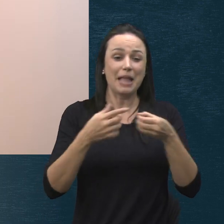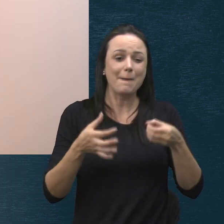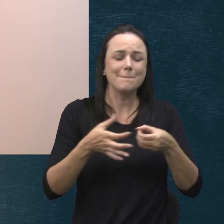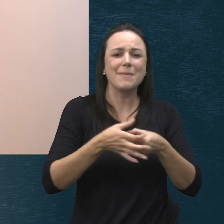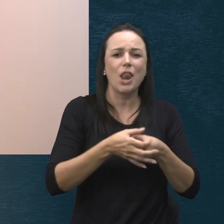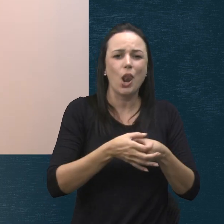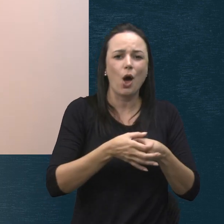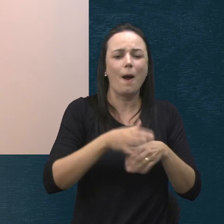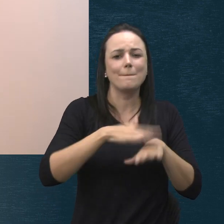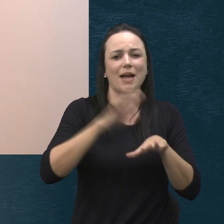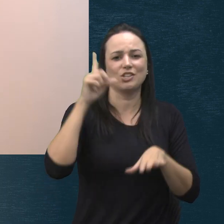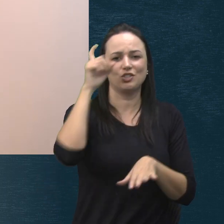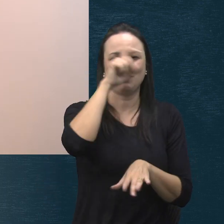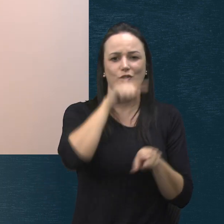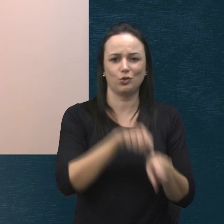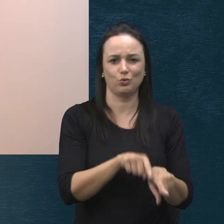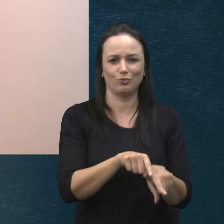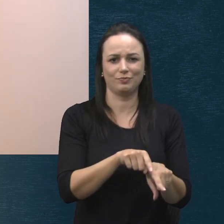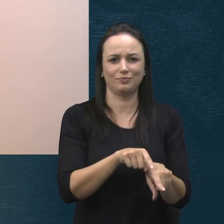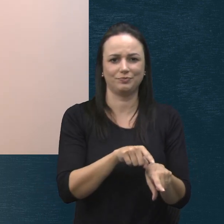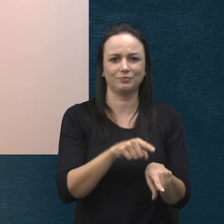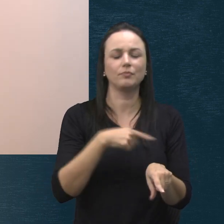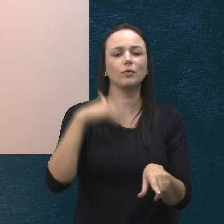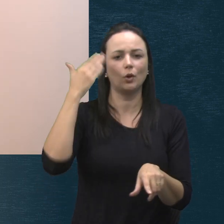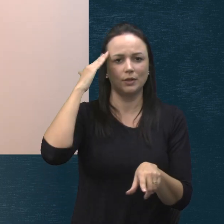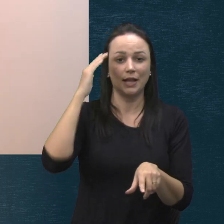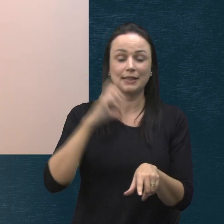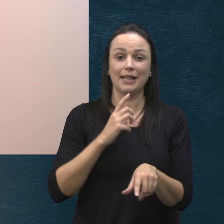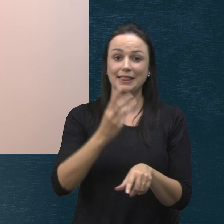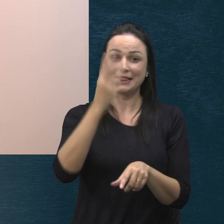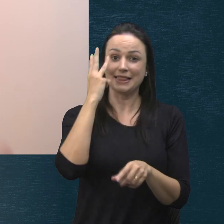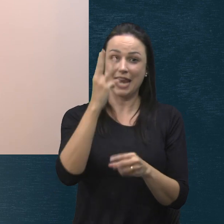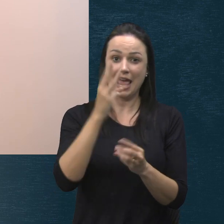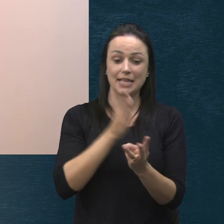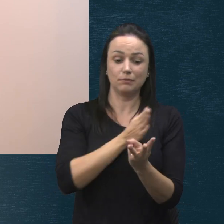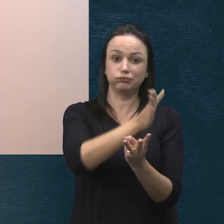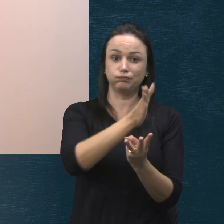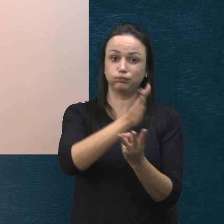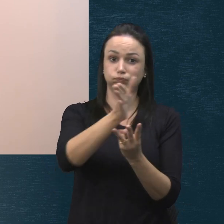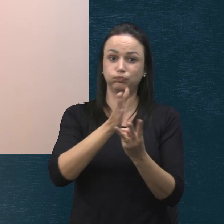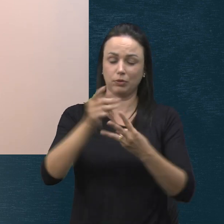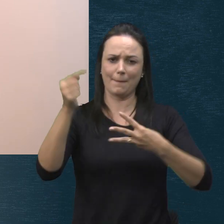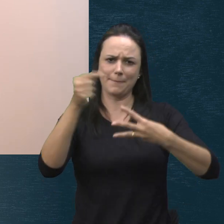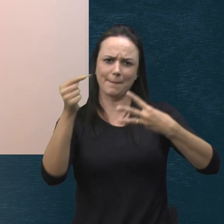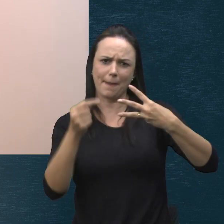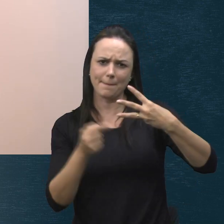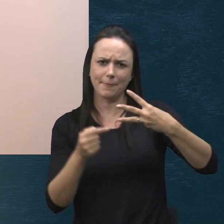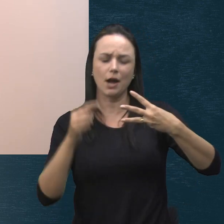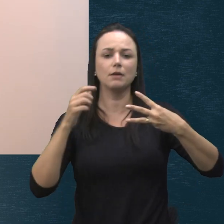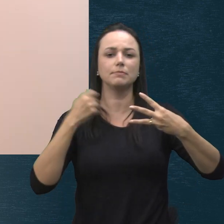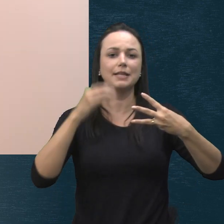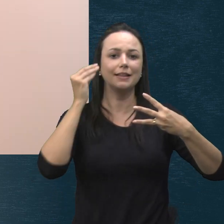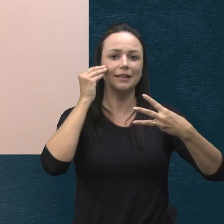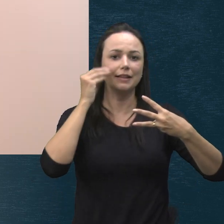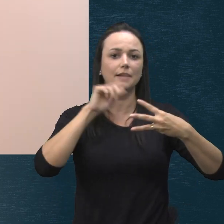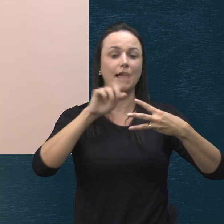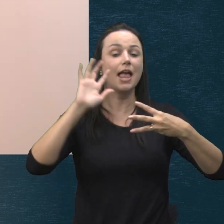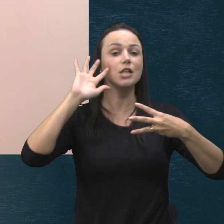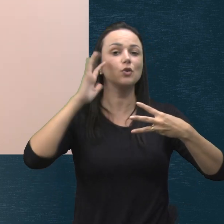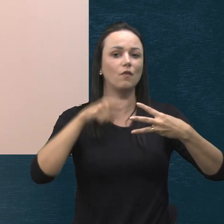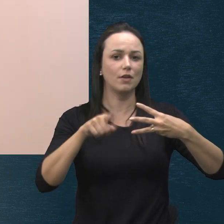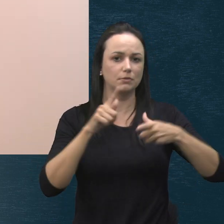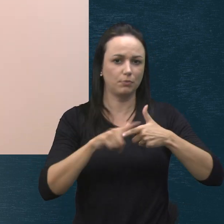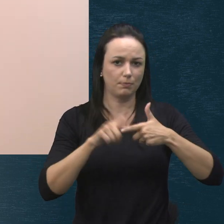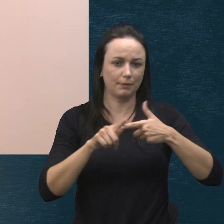De modo que eu entendo que nós temos três caminhos que a gente precisa percorrer para resolver essa contradição. O primeiro caminho que a